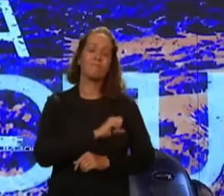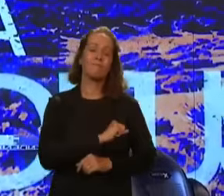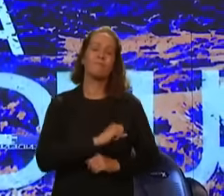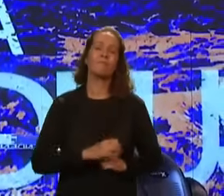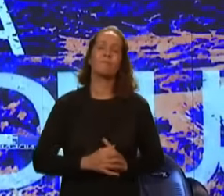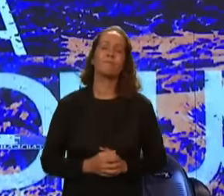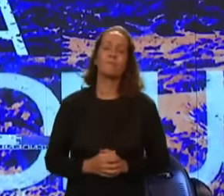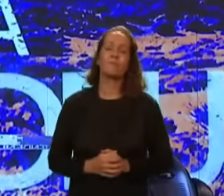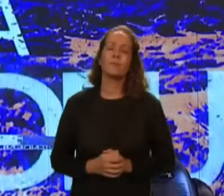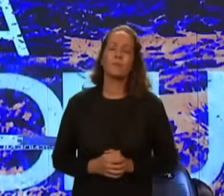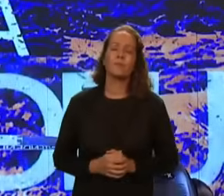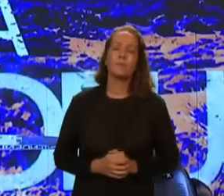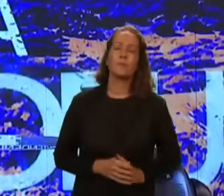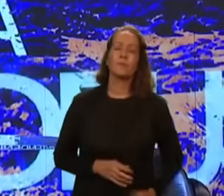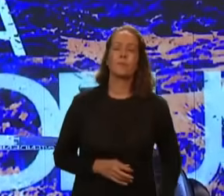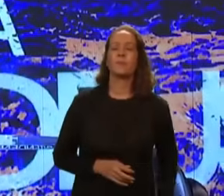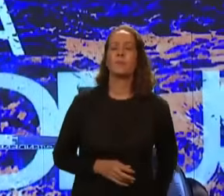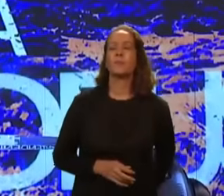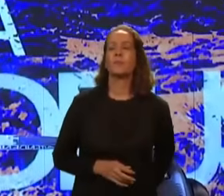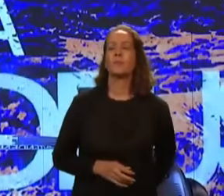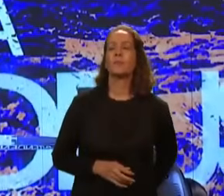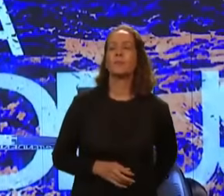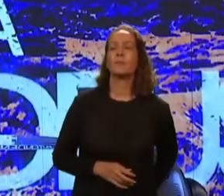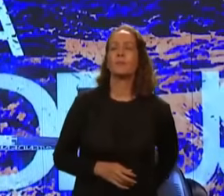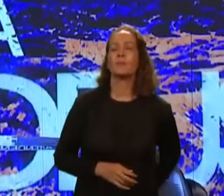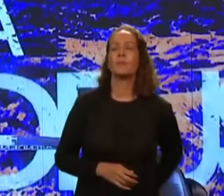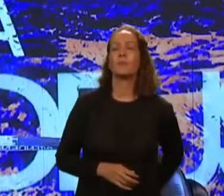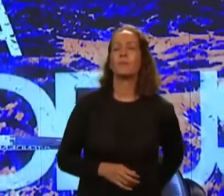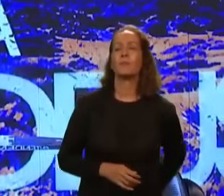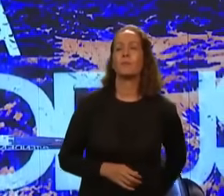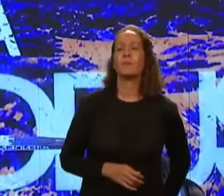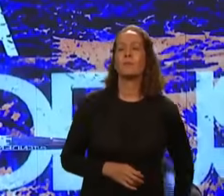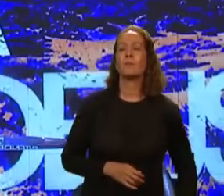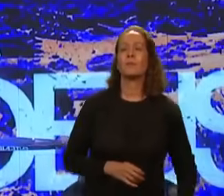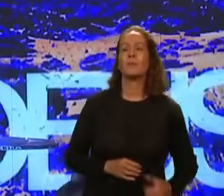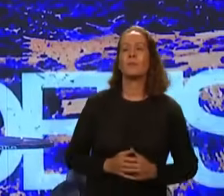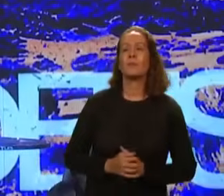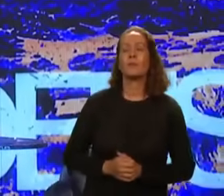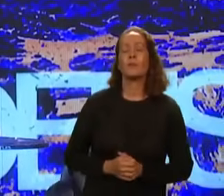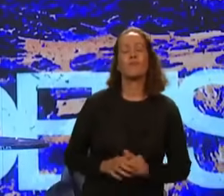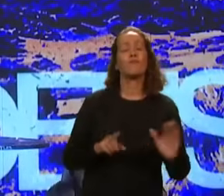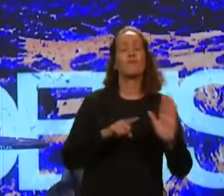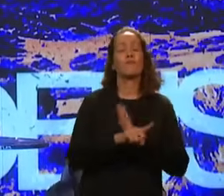Sim, mas por que então? Por quê?